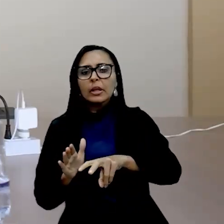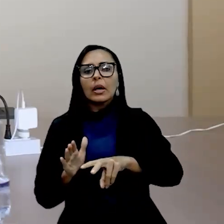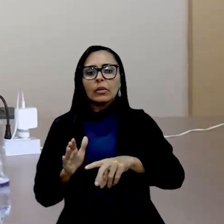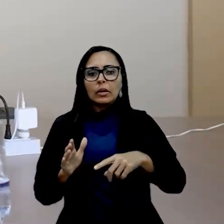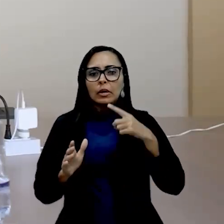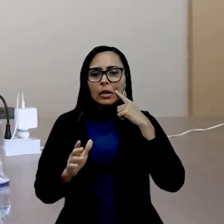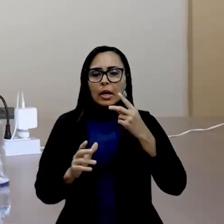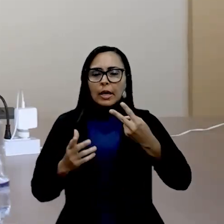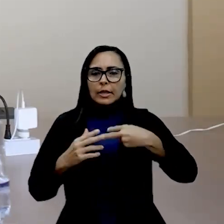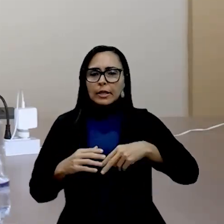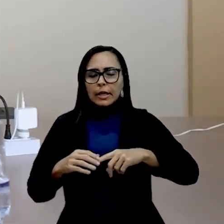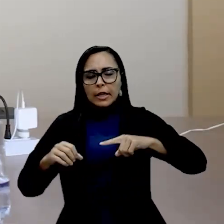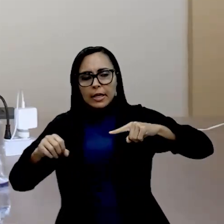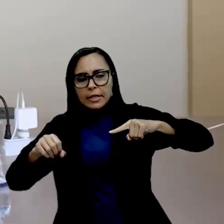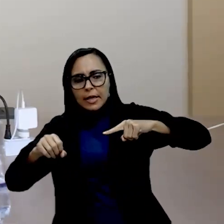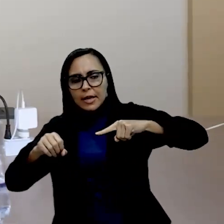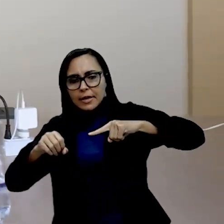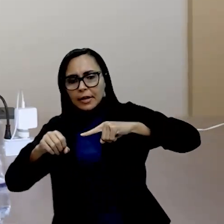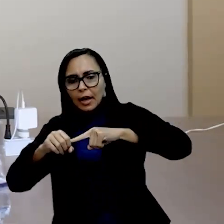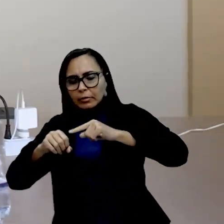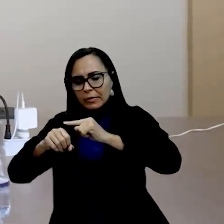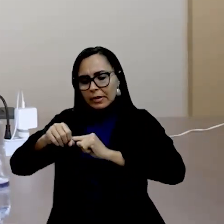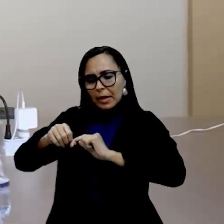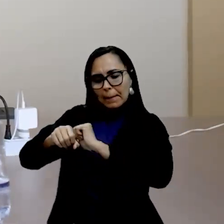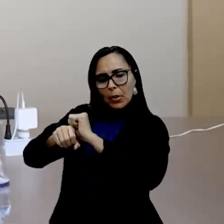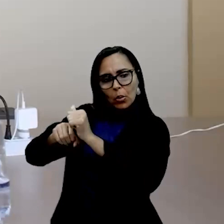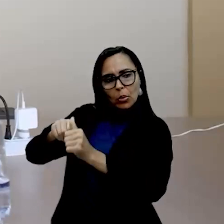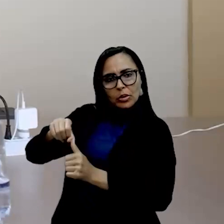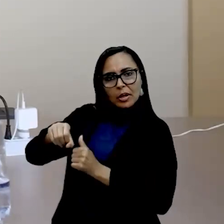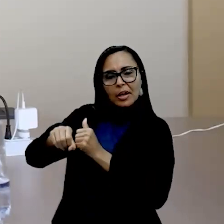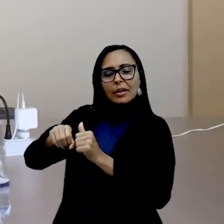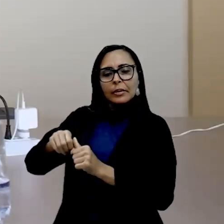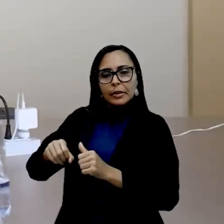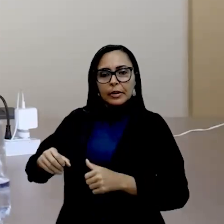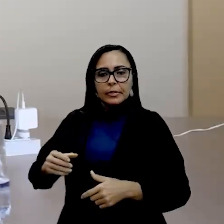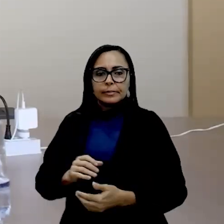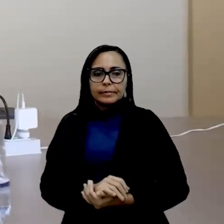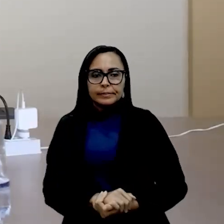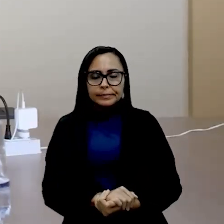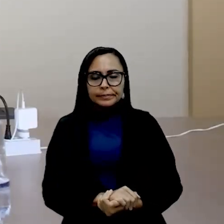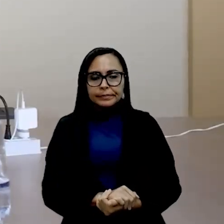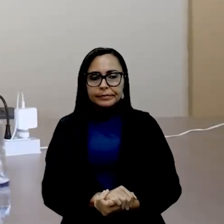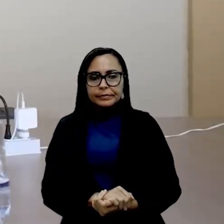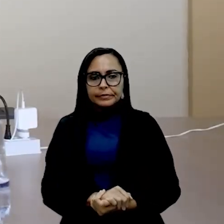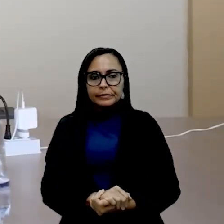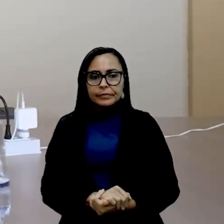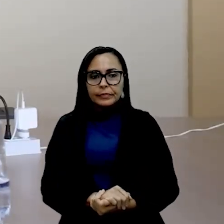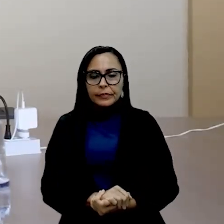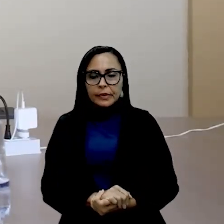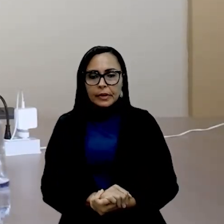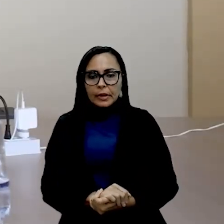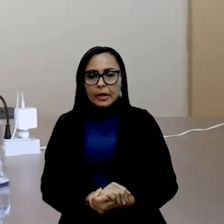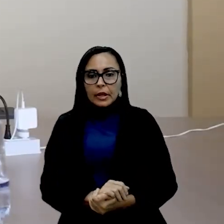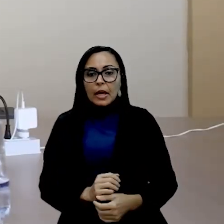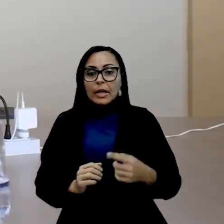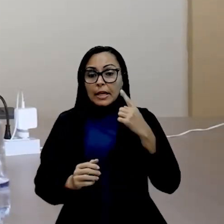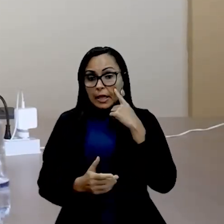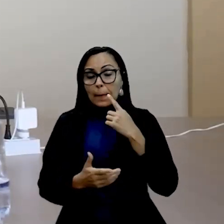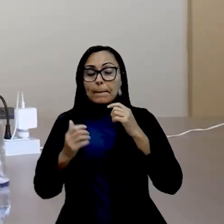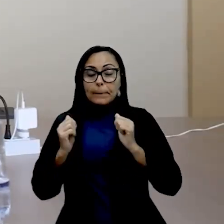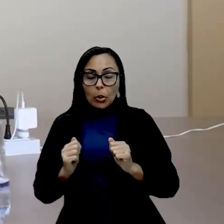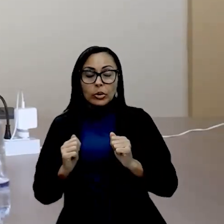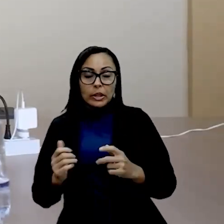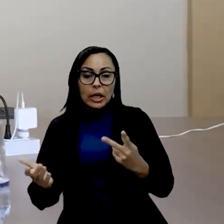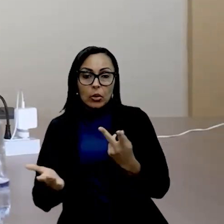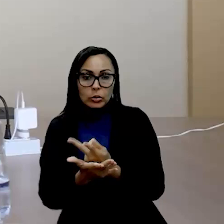e adentrar a próstata. Né? Adentra a próstata e pode causar infecção. E ela pode ser uma infecção aguda ou infecção